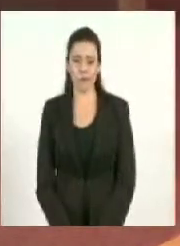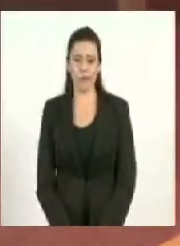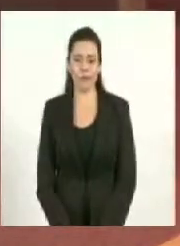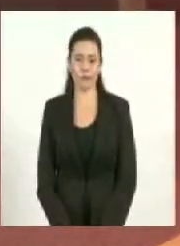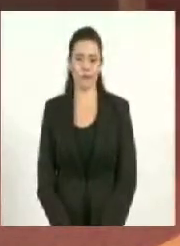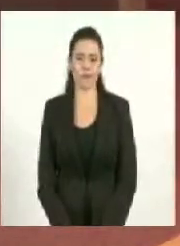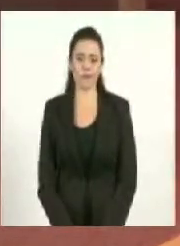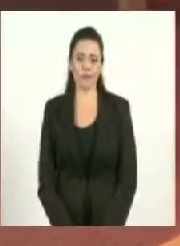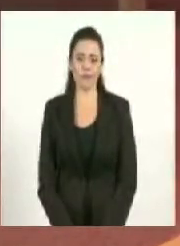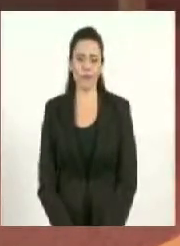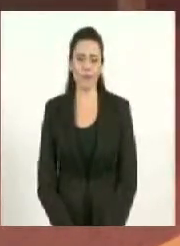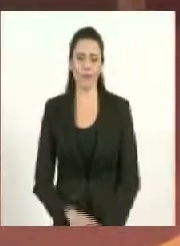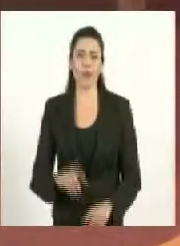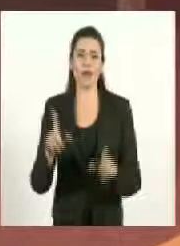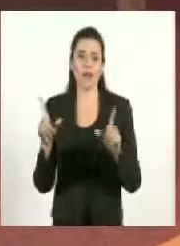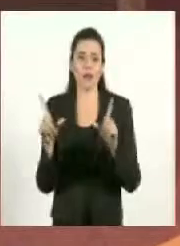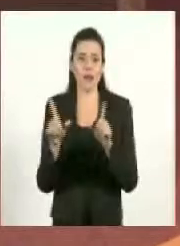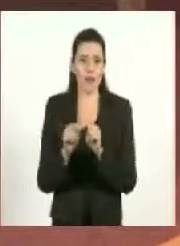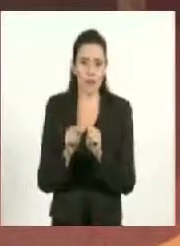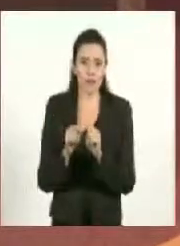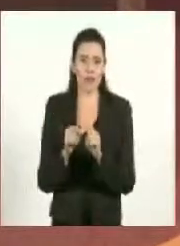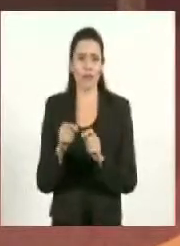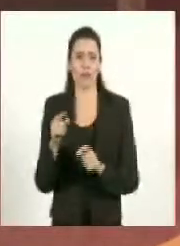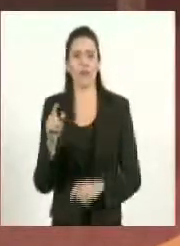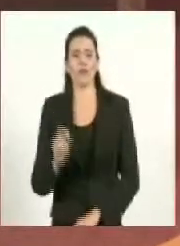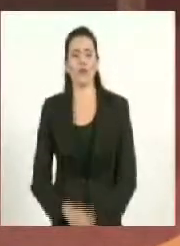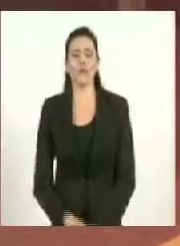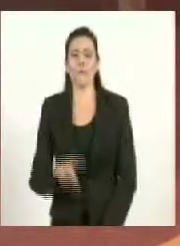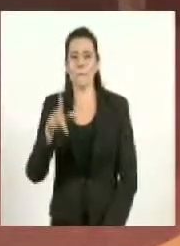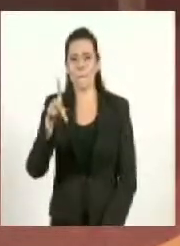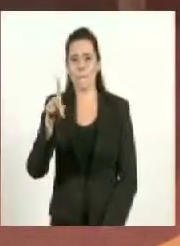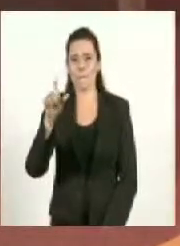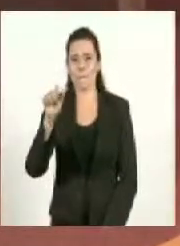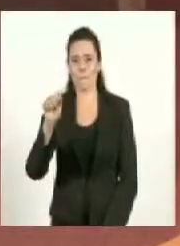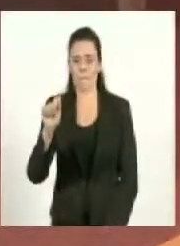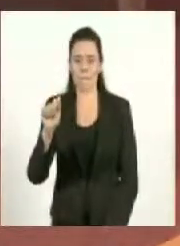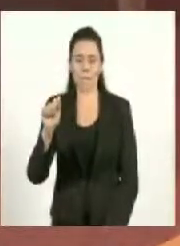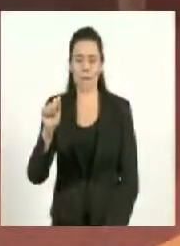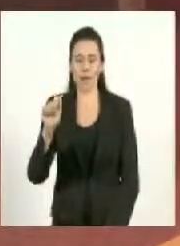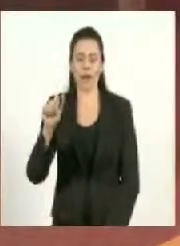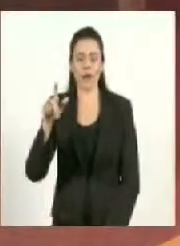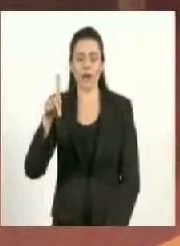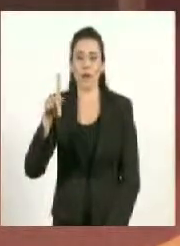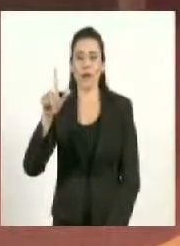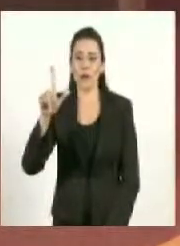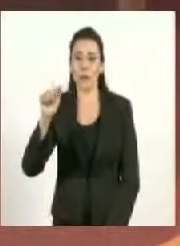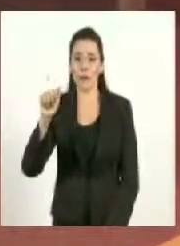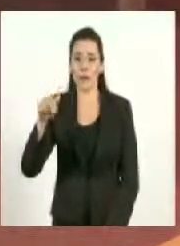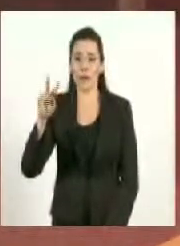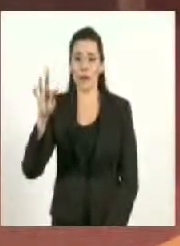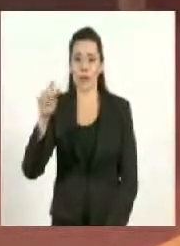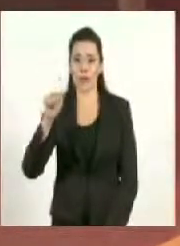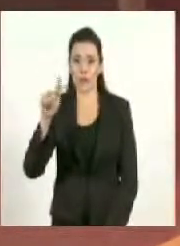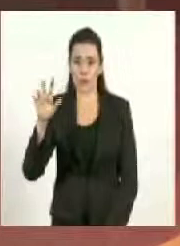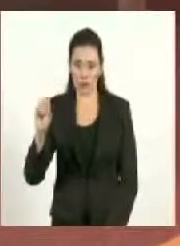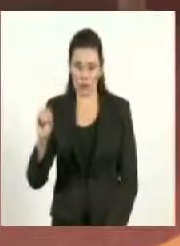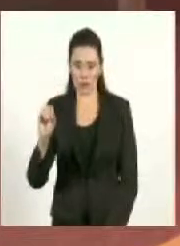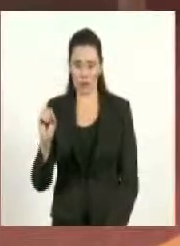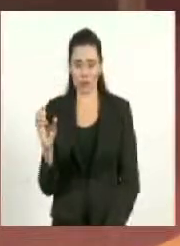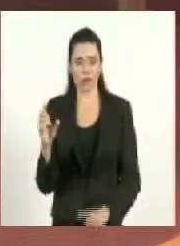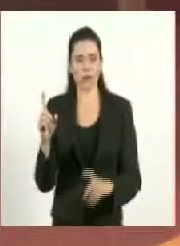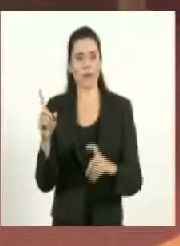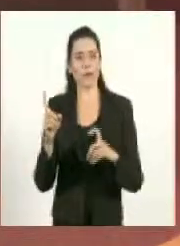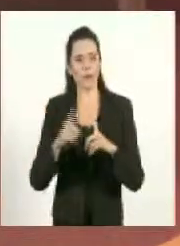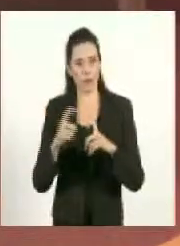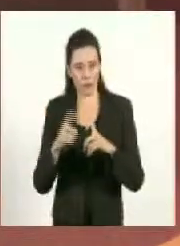no valor dos plantões médicos. E ontem, deputado Levi, Vossa Excelência falou que existe isso.